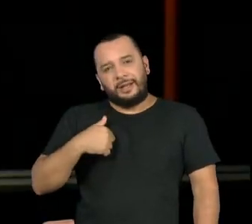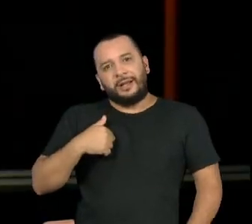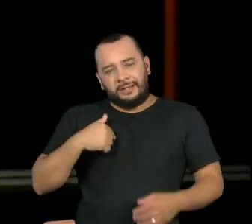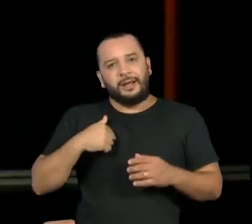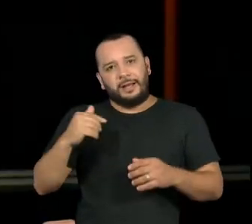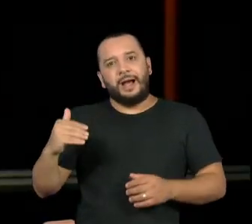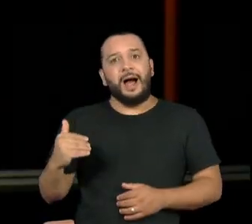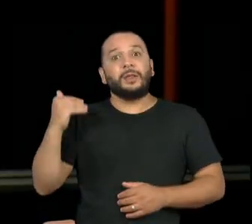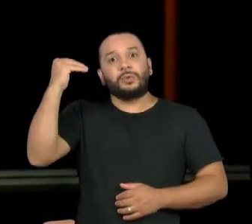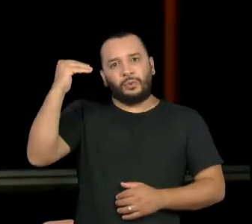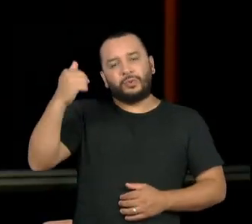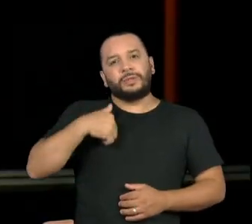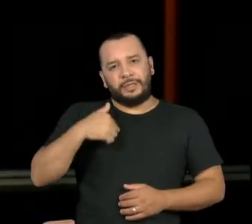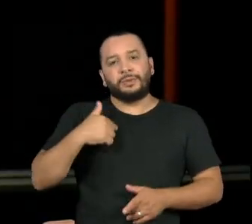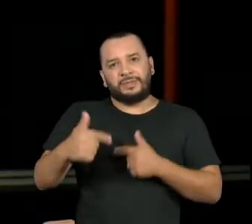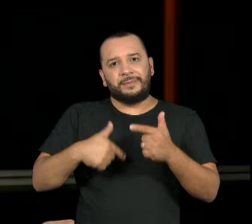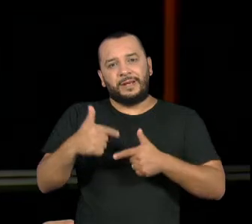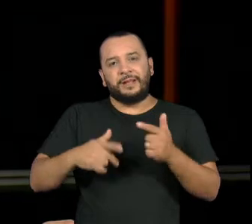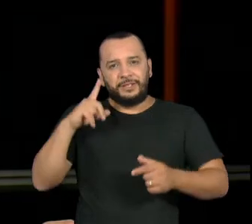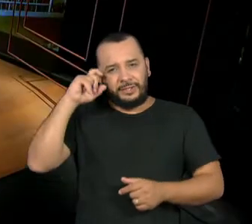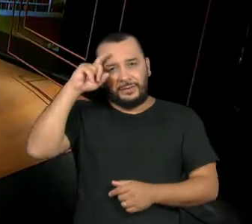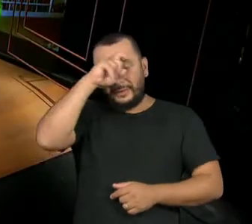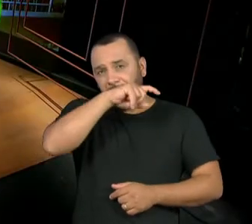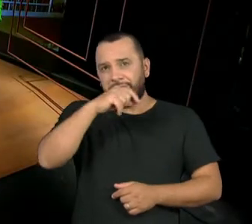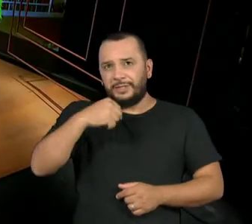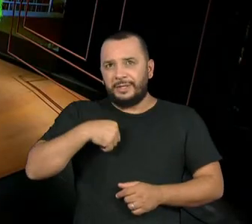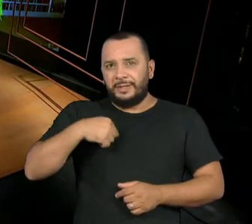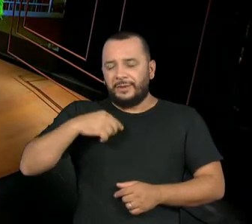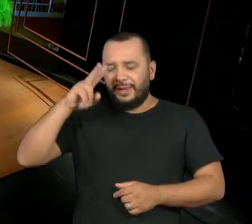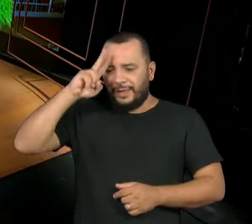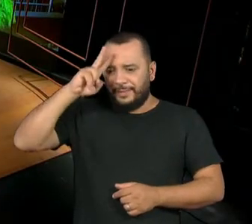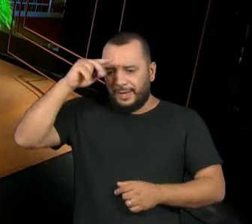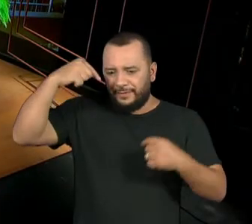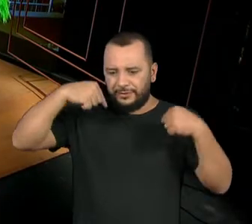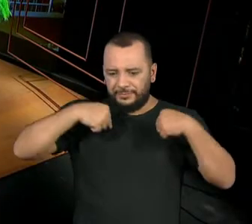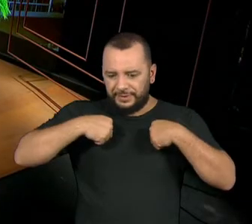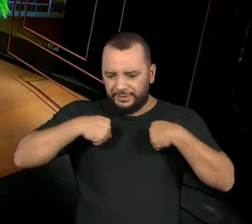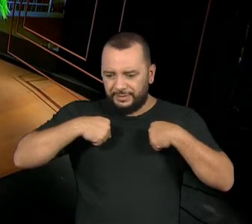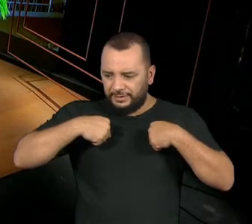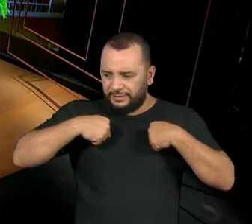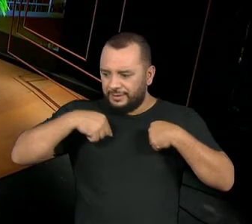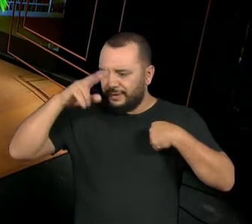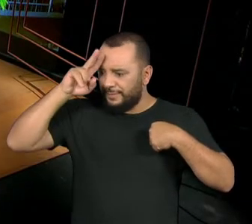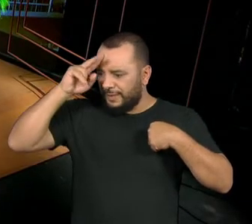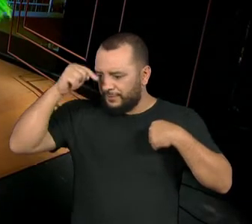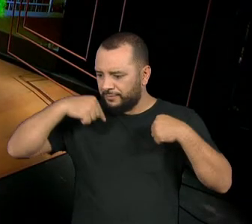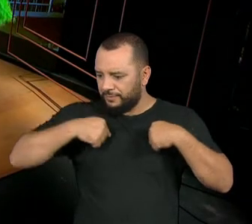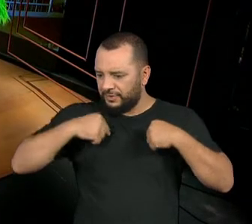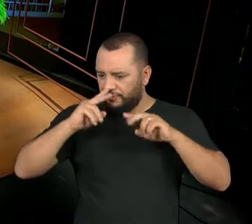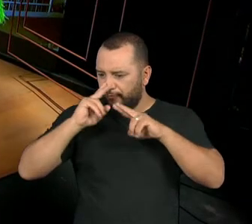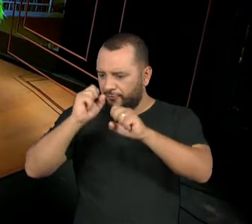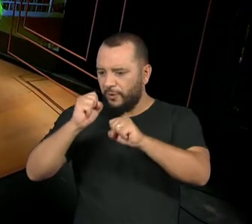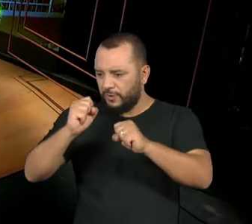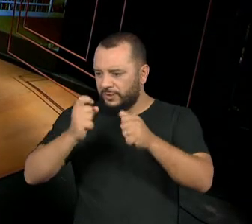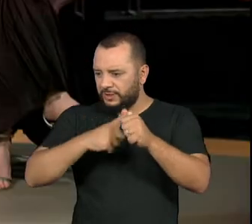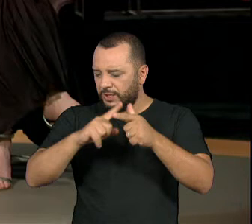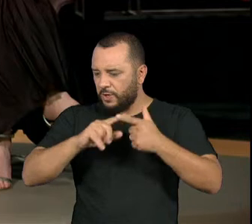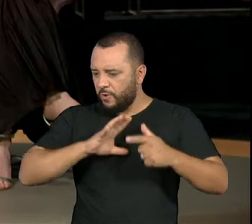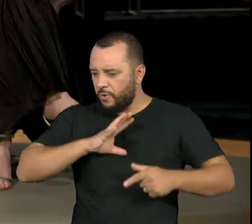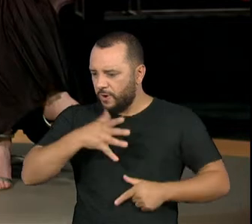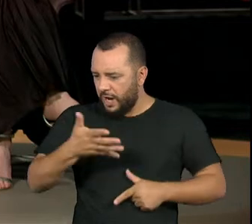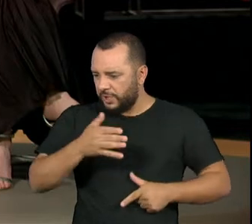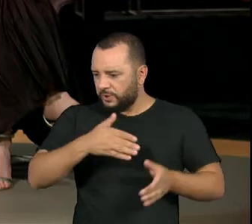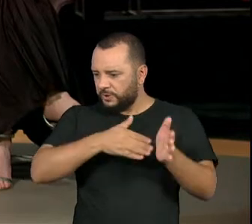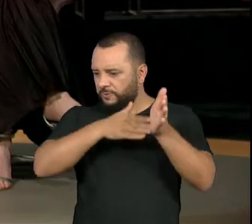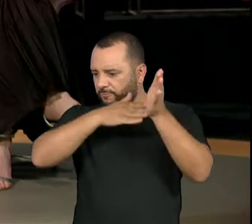E eu precisava de lembrar de mim com muita força, com muita garra, para seguir em